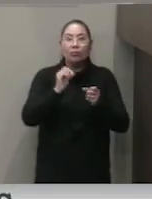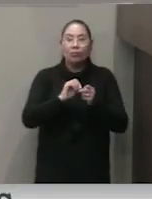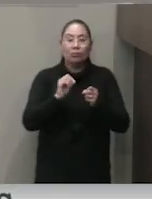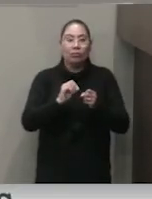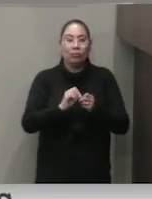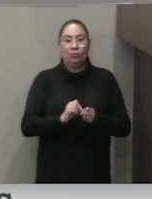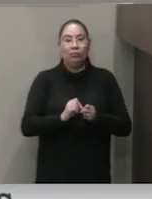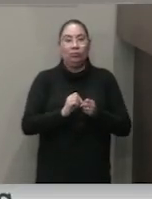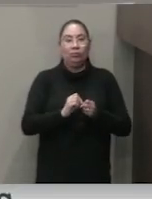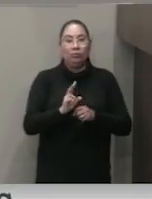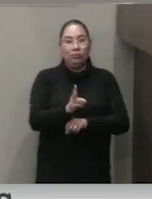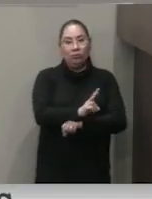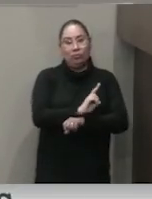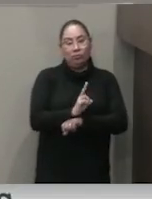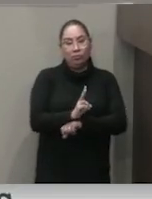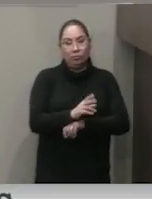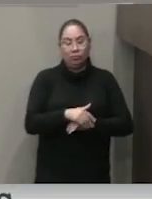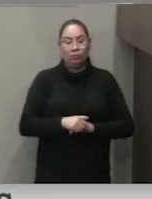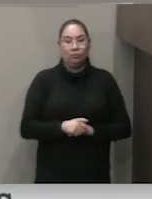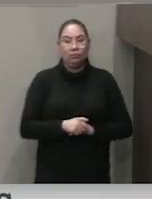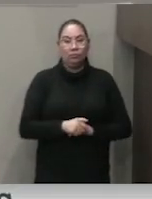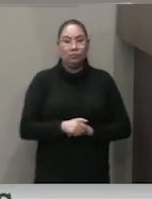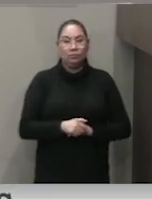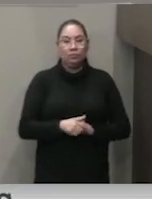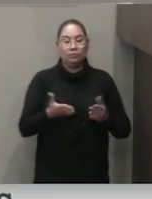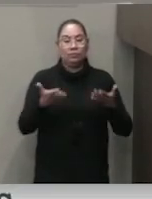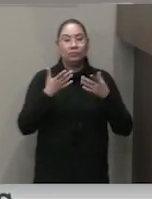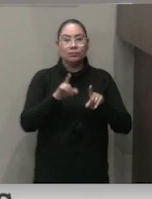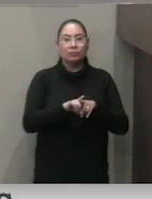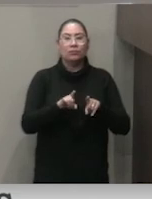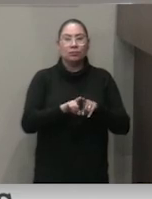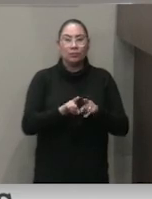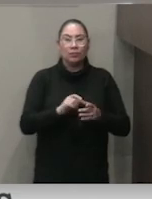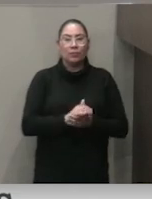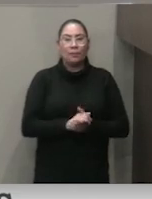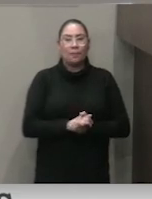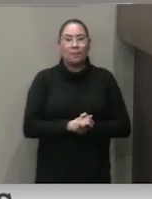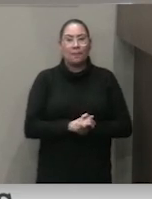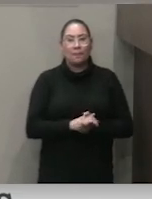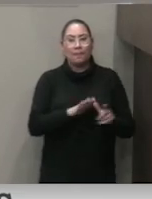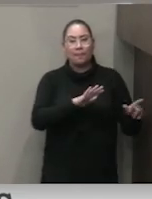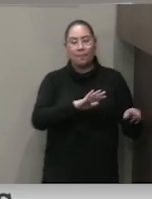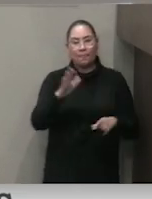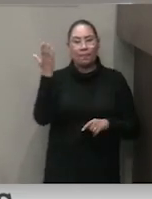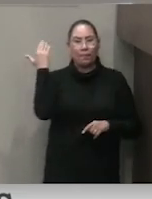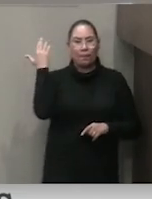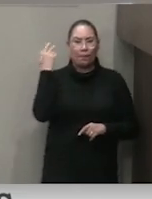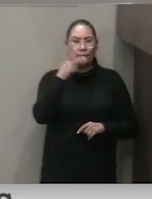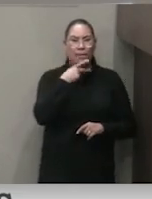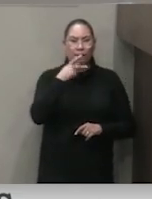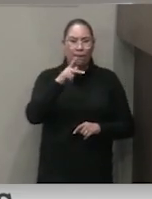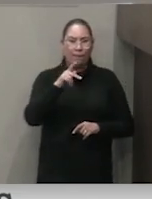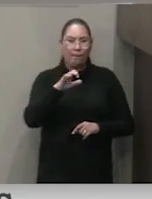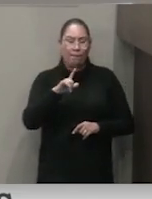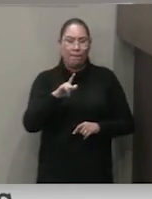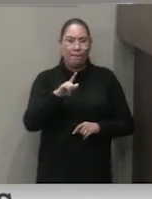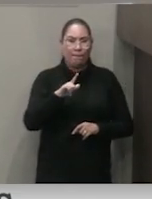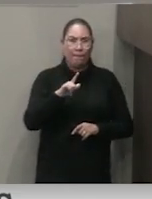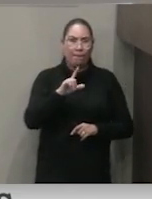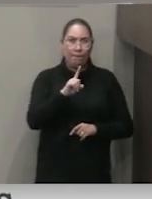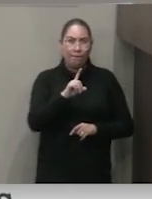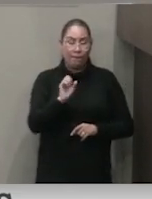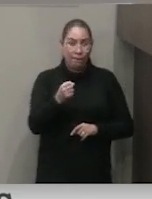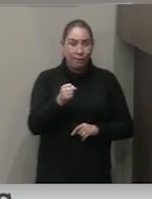que diz respeito à questão da fiscalização. Quero aqui, porque utilizei a palavra semana passada para falar do PL 18 de